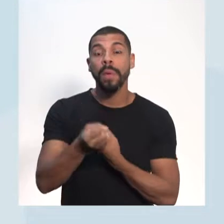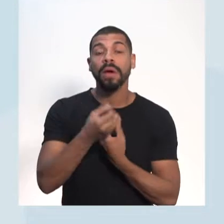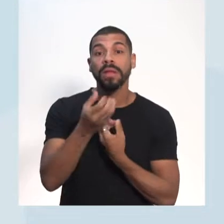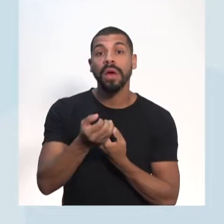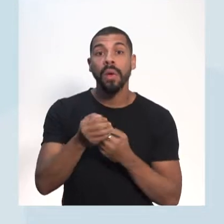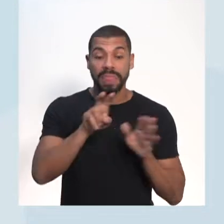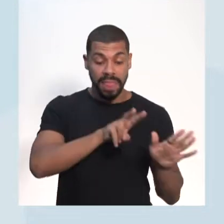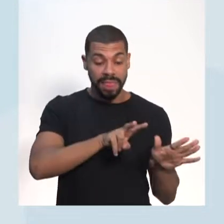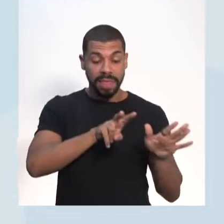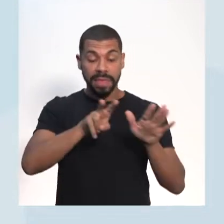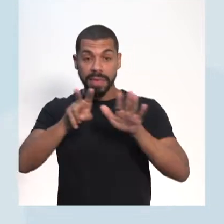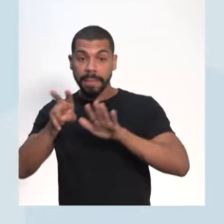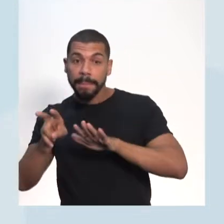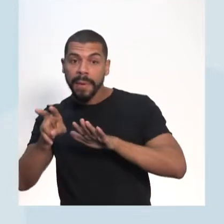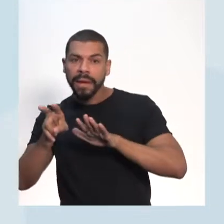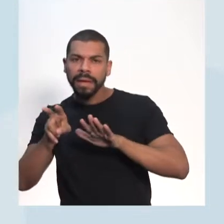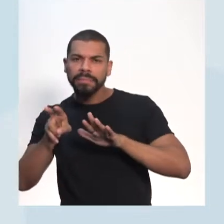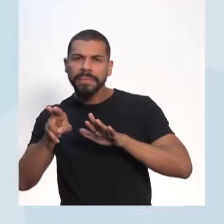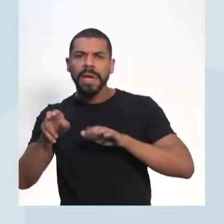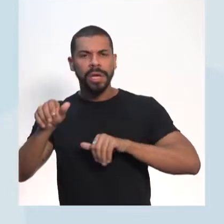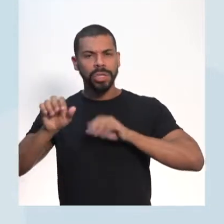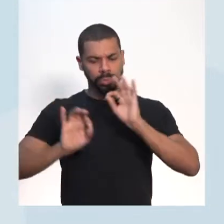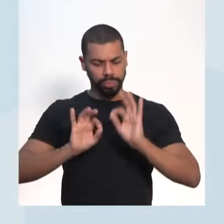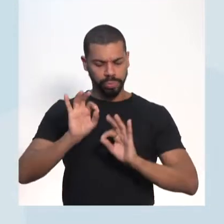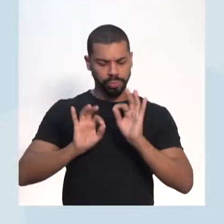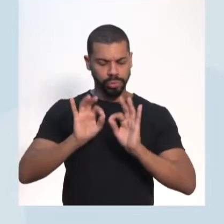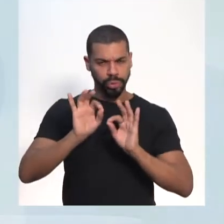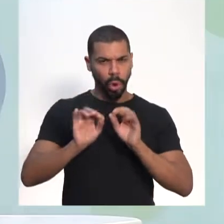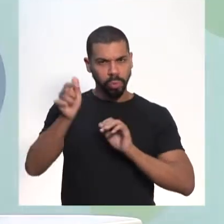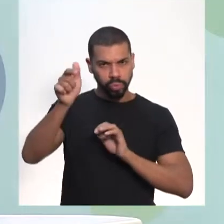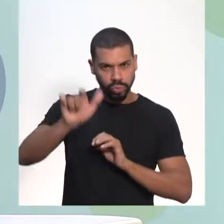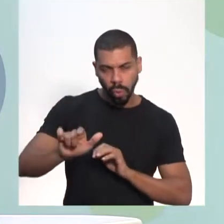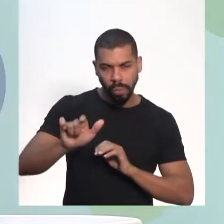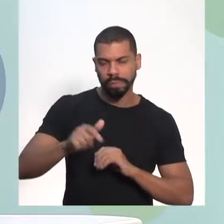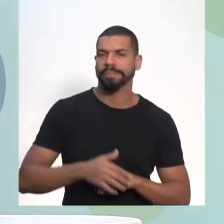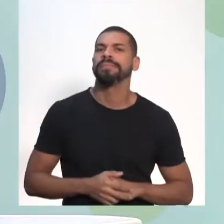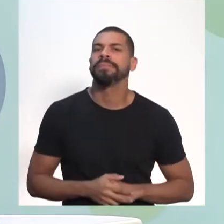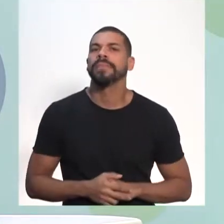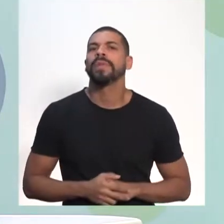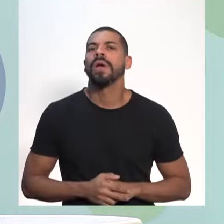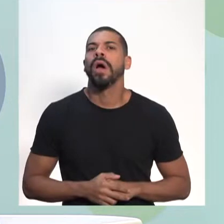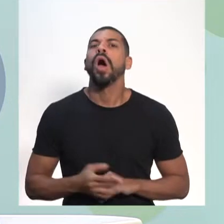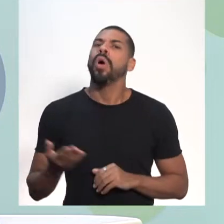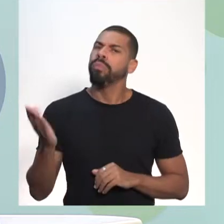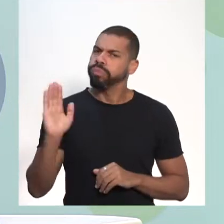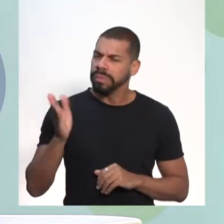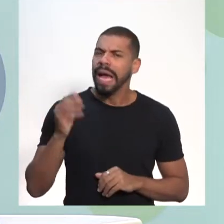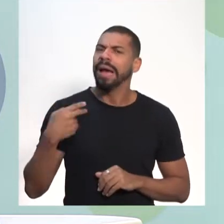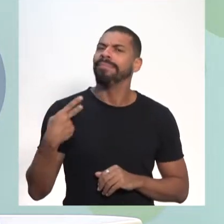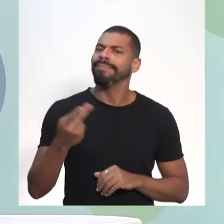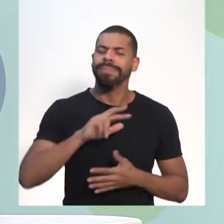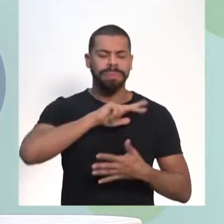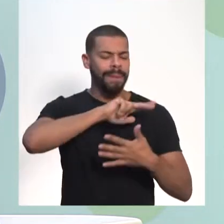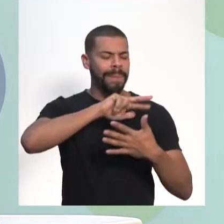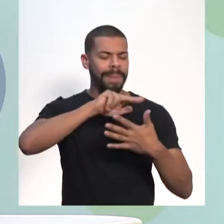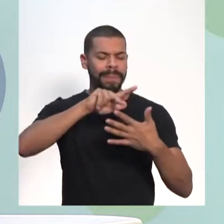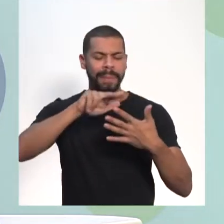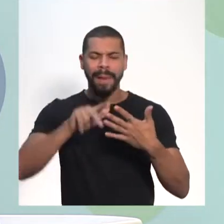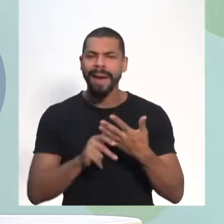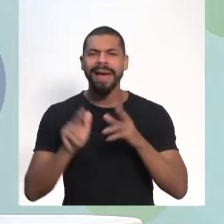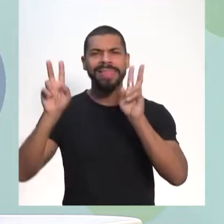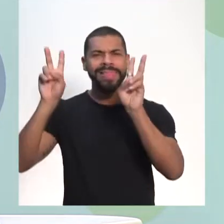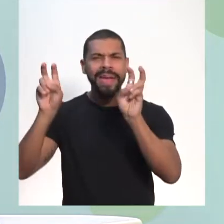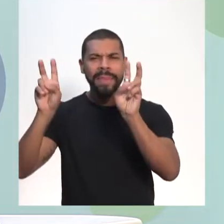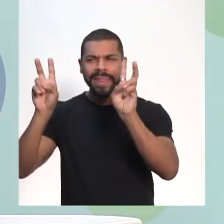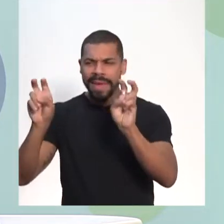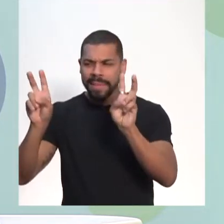de replanejamento. Como eu já mencionei na fala inicial, nós tivemos aí vários temas que